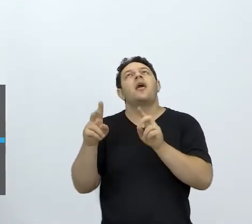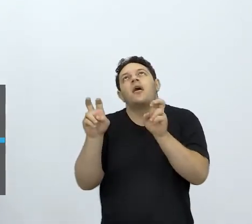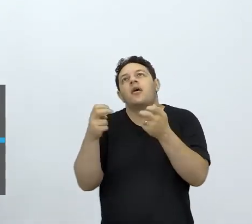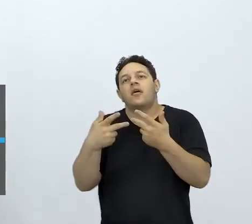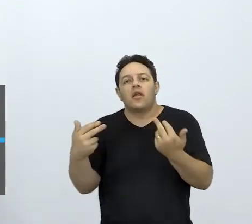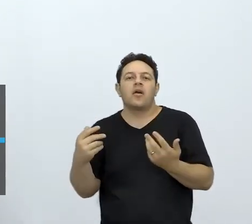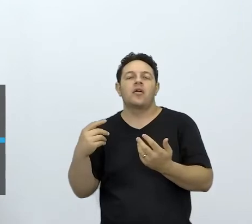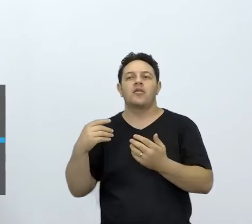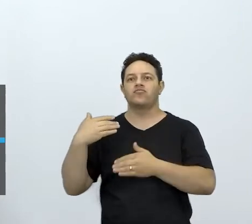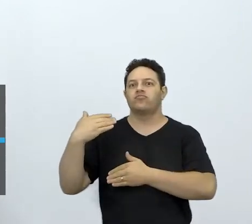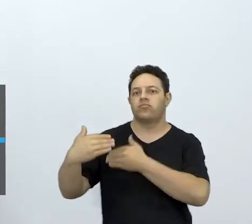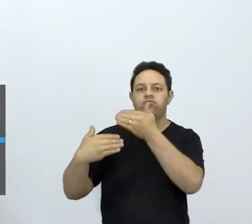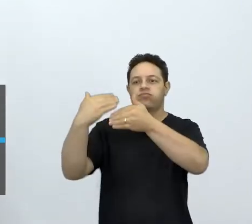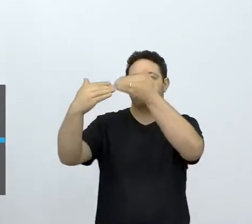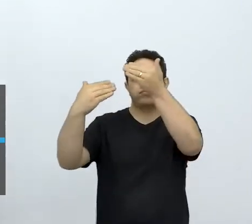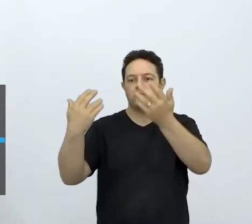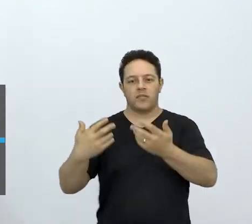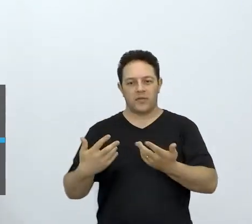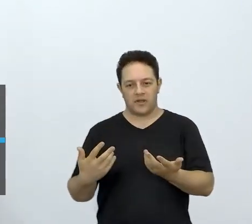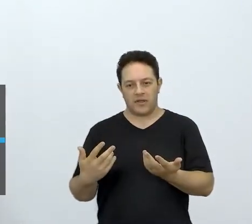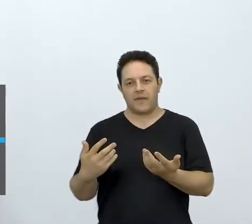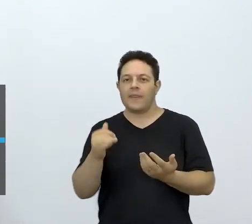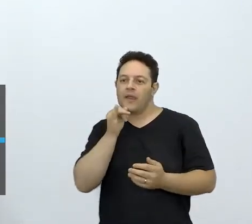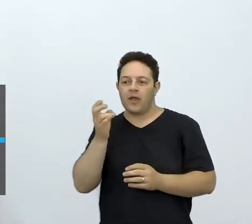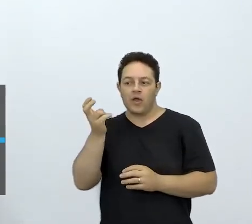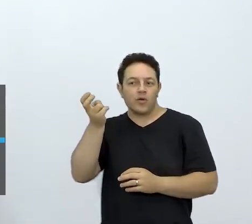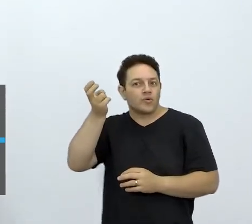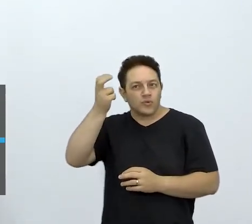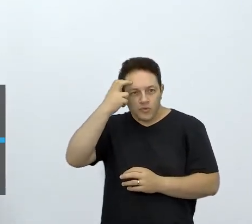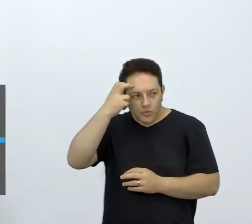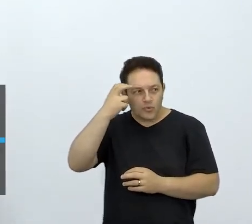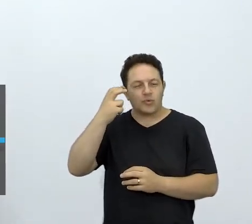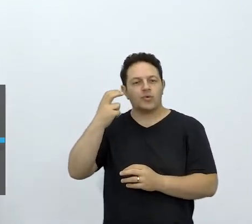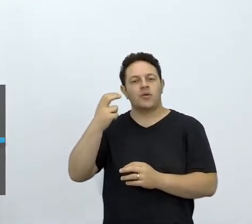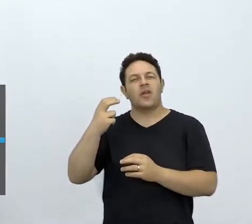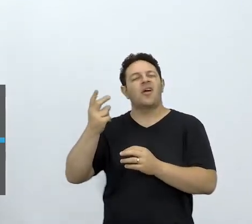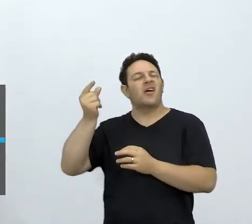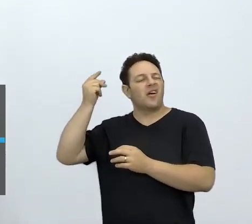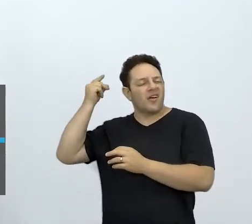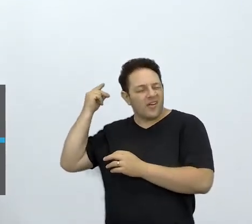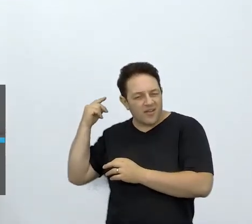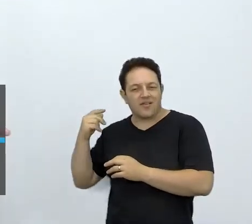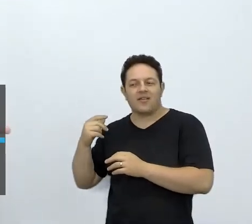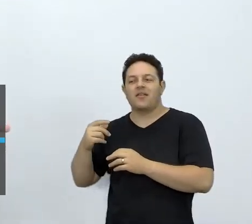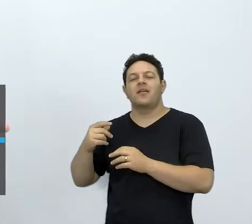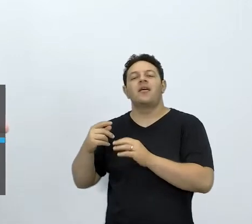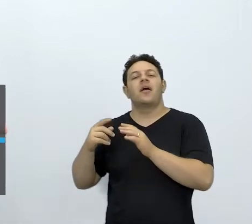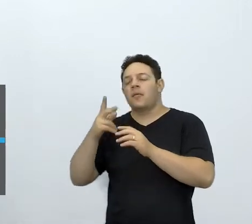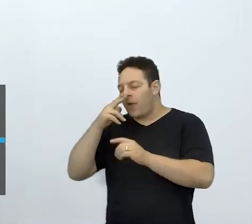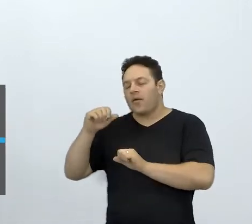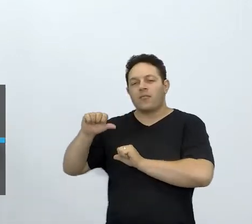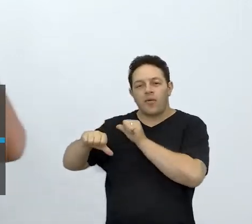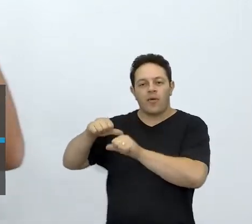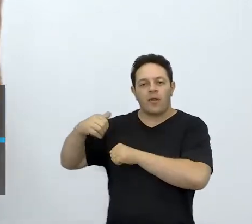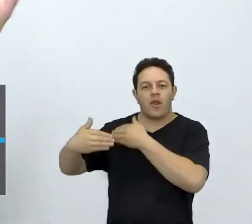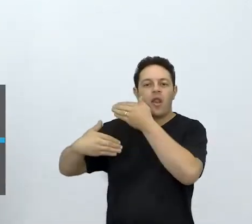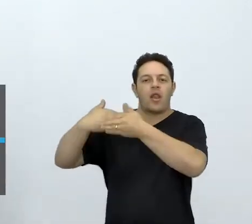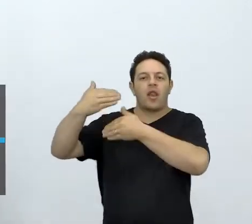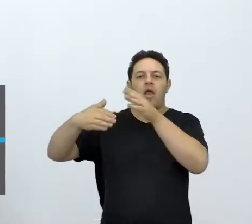de evolucionismo, né, em que culturas primitivas se desenvolvia até